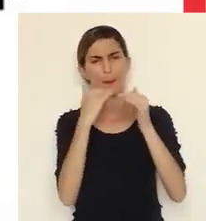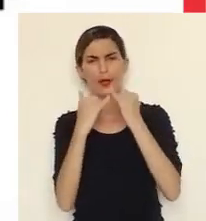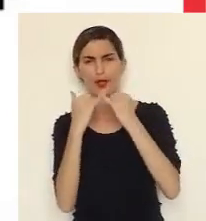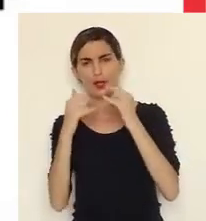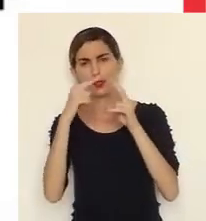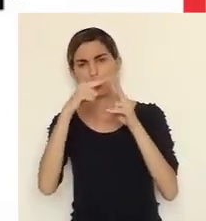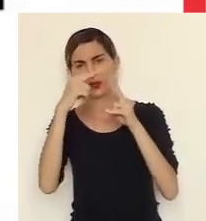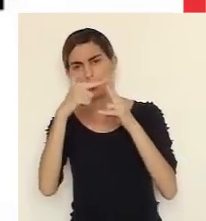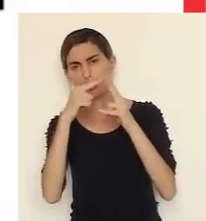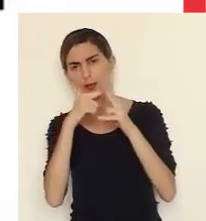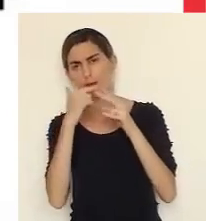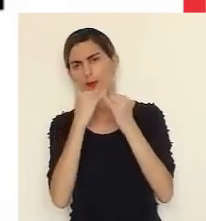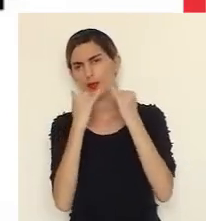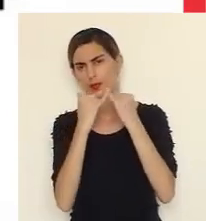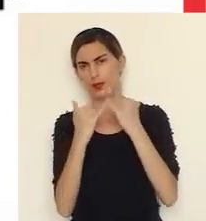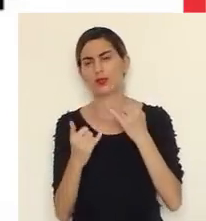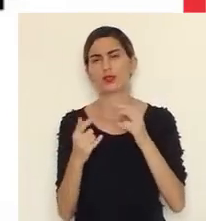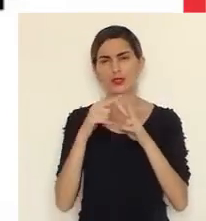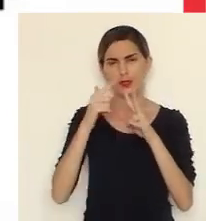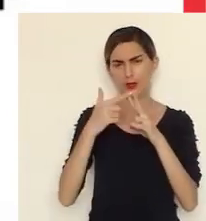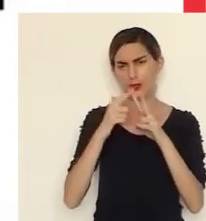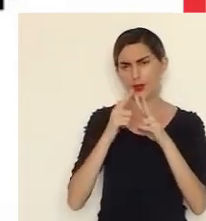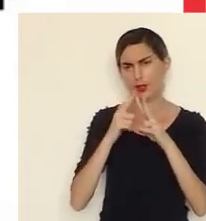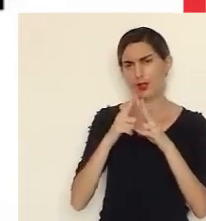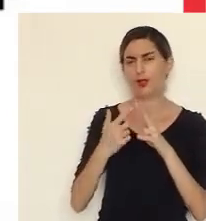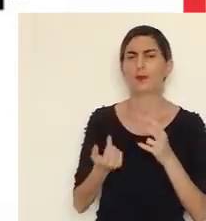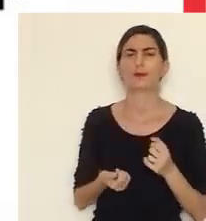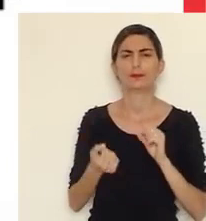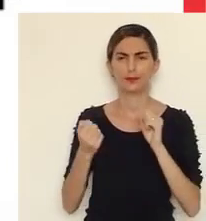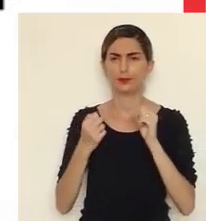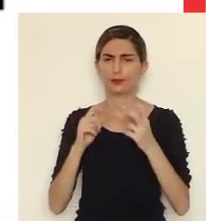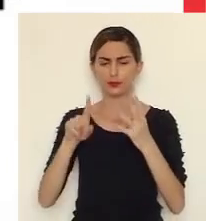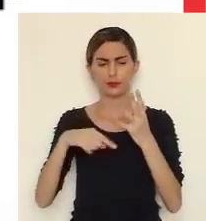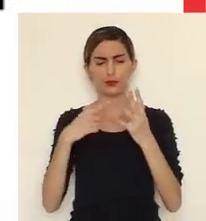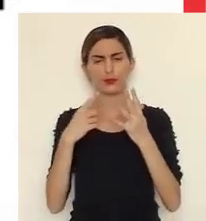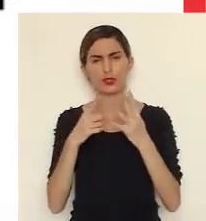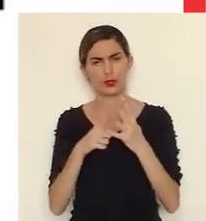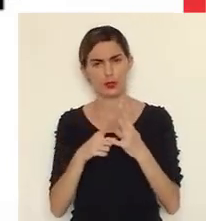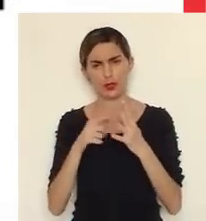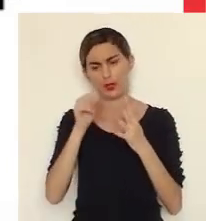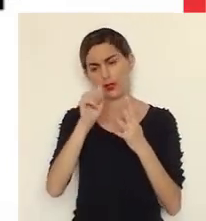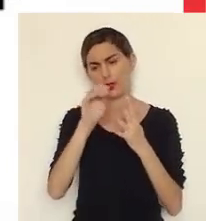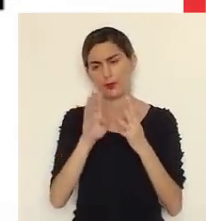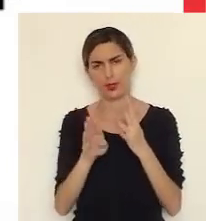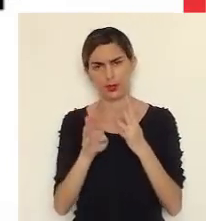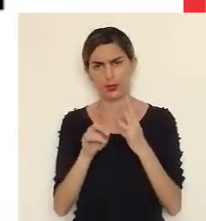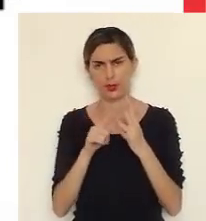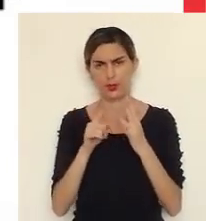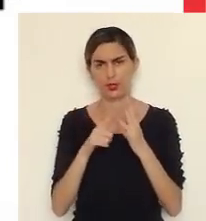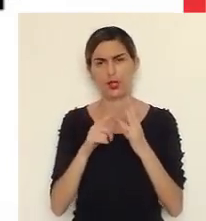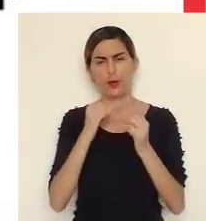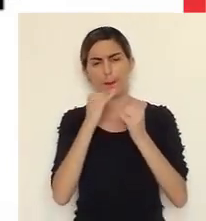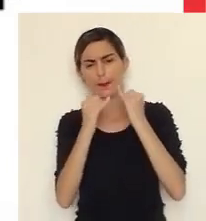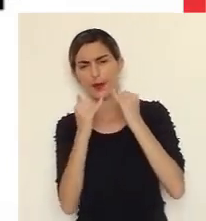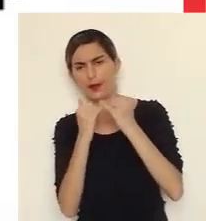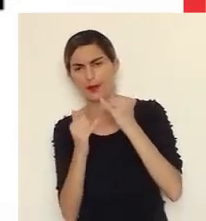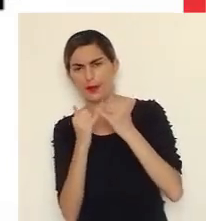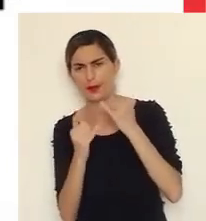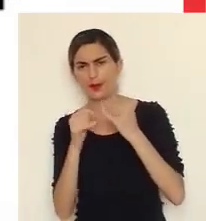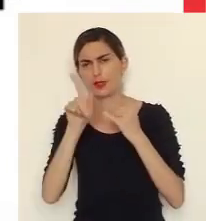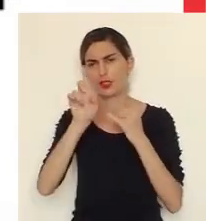né, podendo ser homozigóticos ou heterozigóticos. E os indivíduos do tipo AB